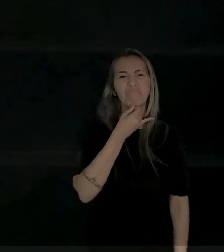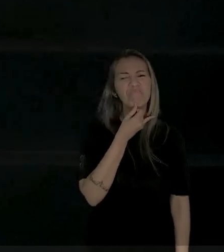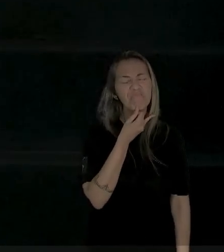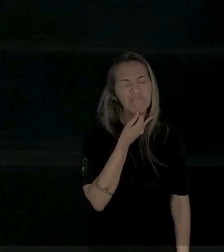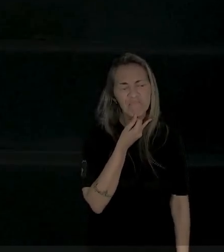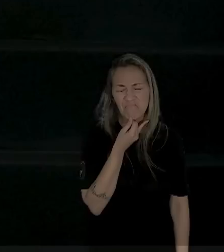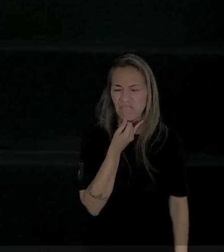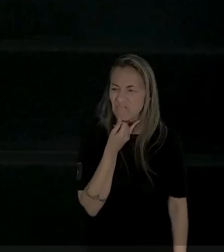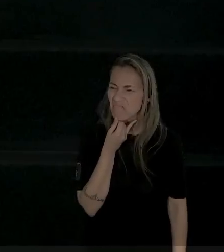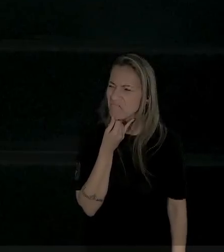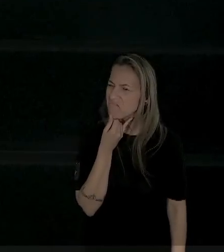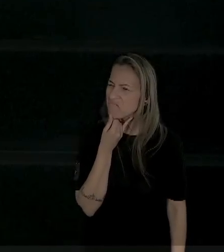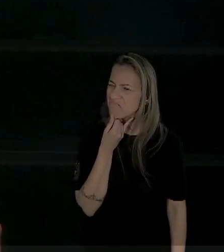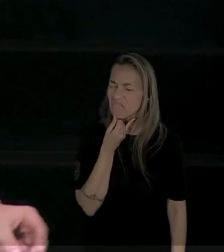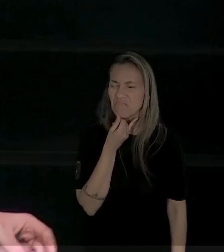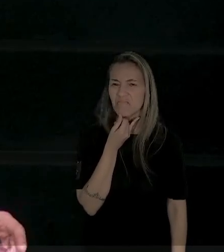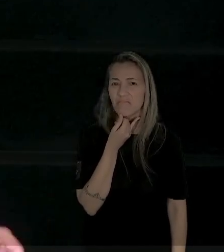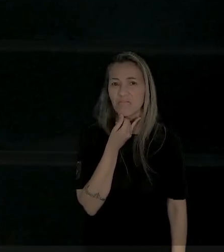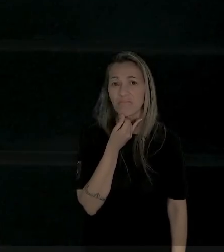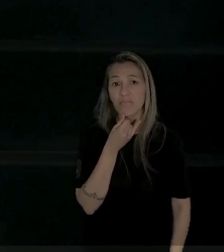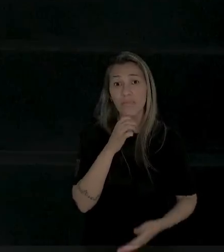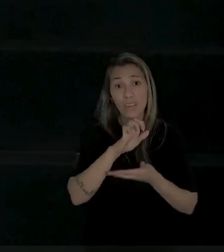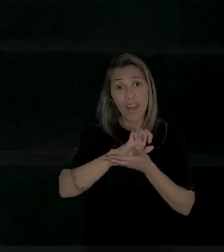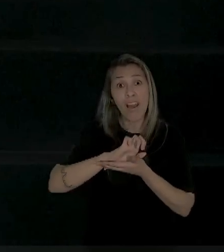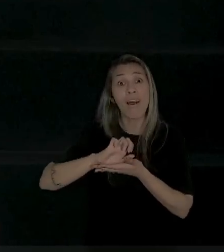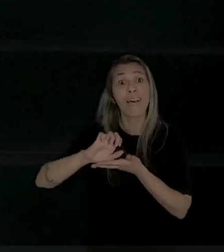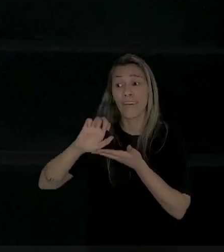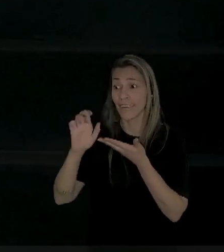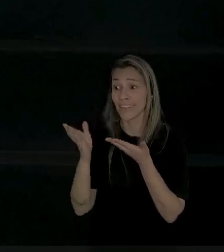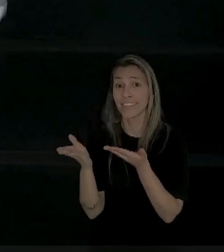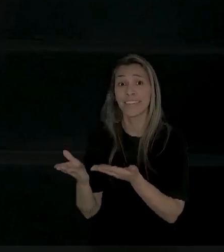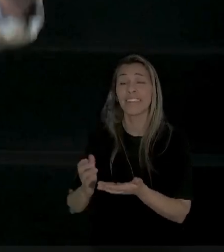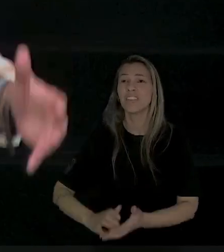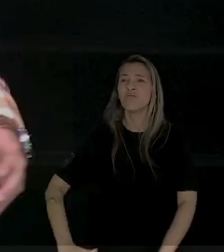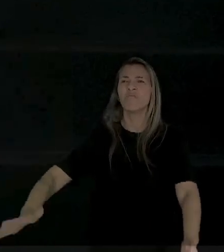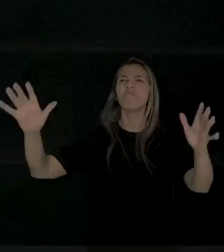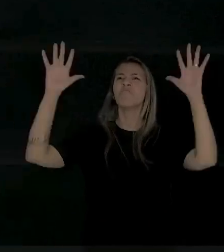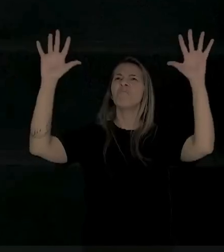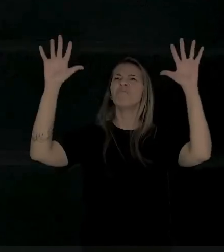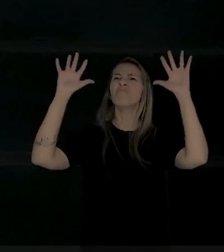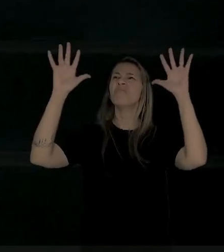mãos e disse: para que esse povo saiba que há Deus em Israel, derrama fogo.